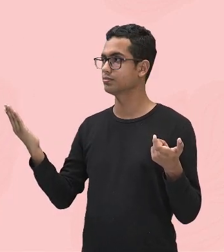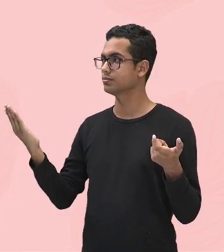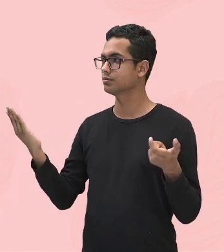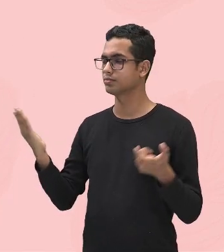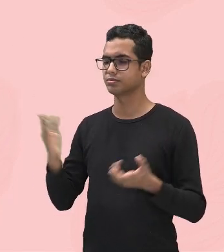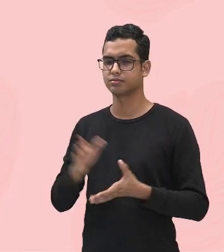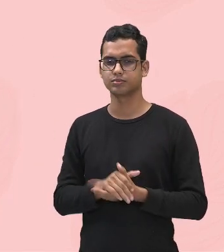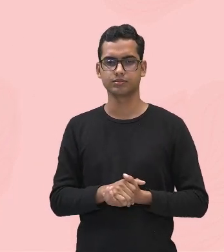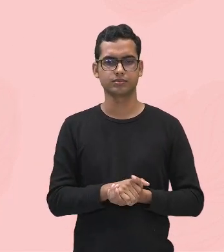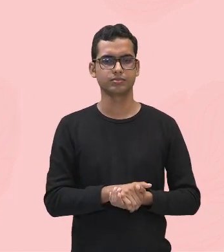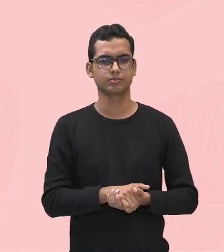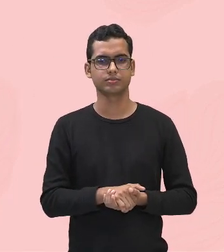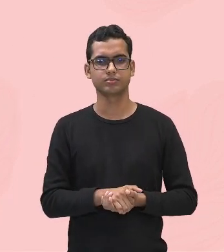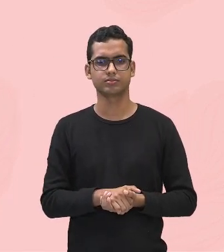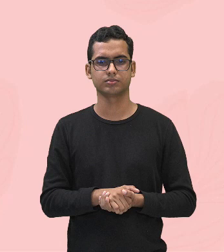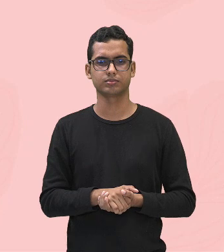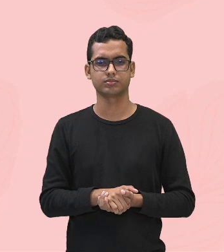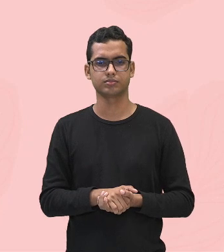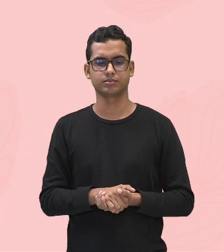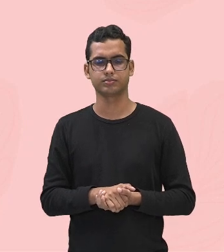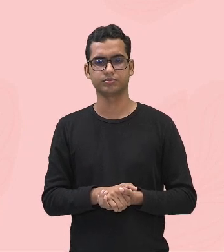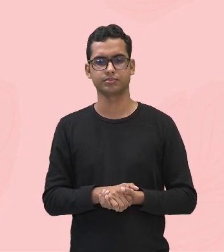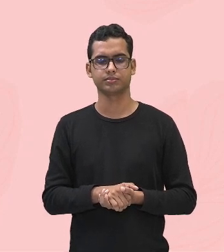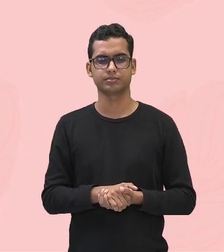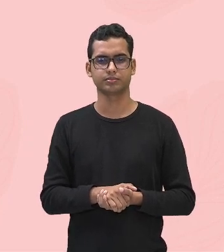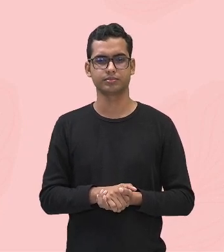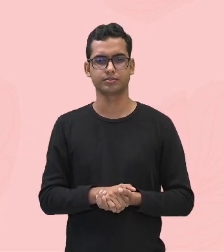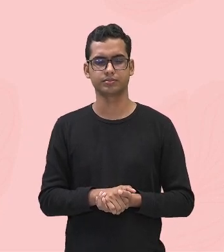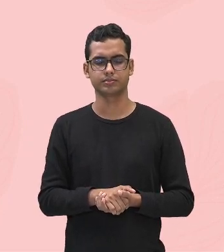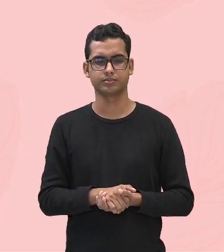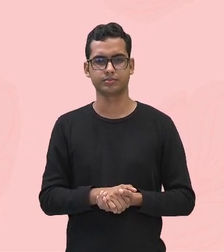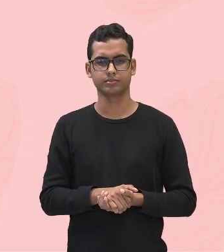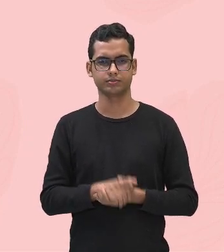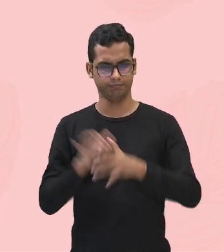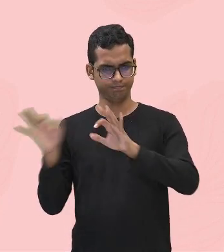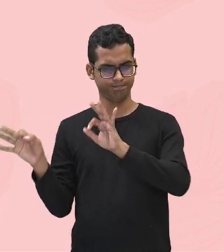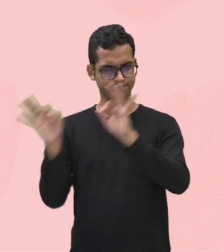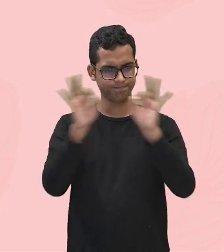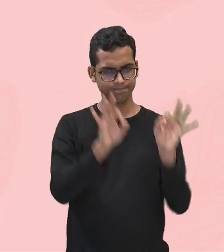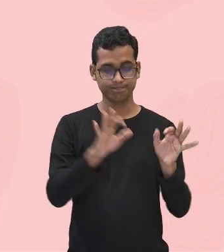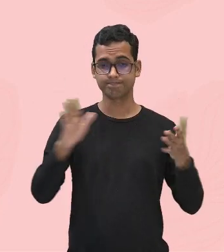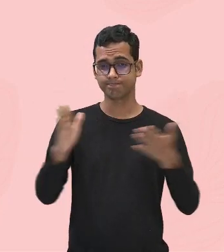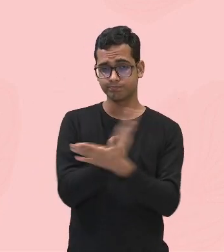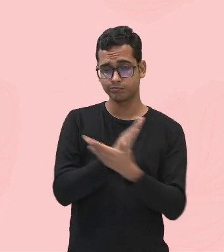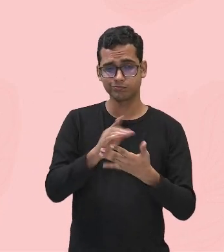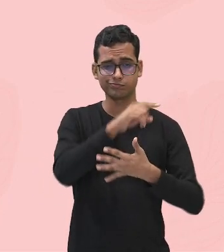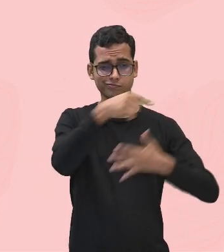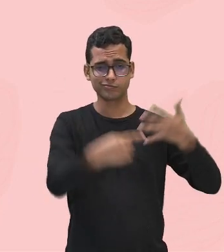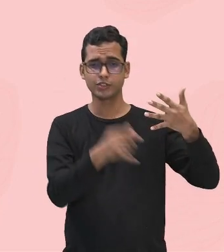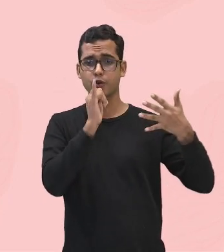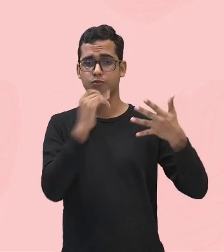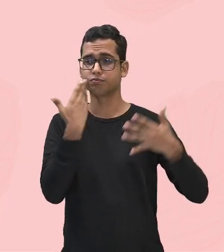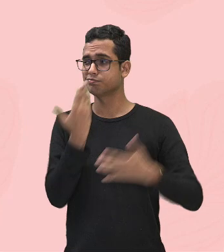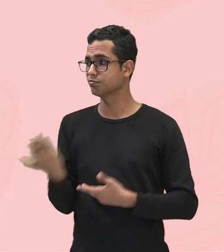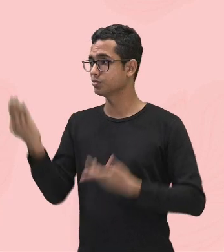receber, partir, permitir e subir. Então, alguns exemplos que vocês